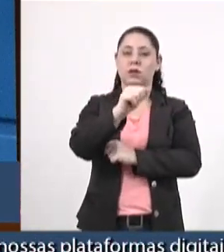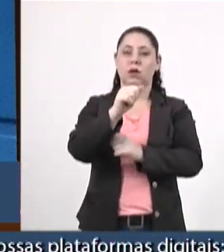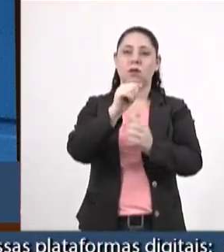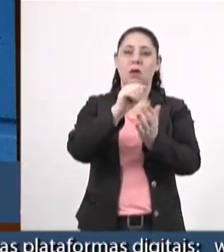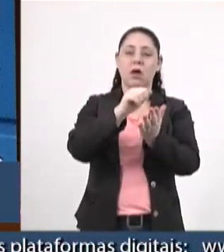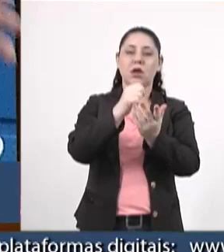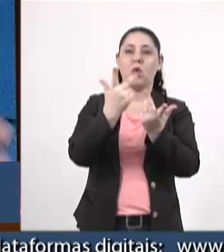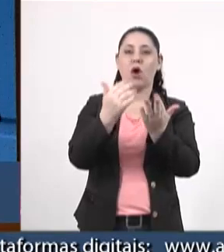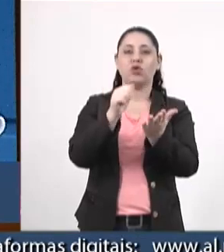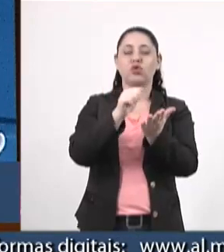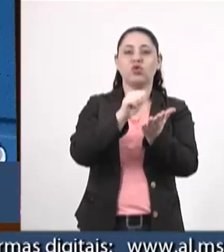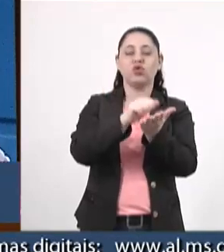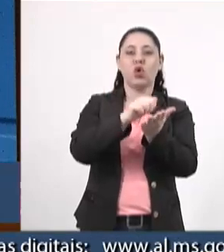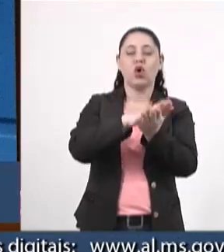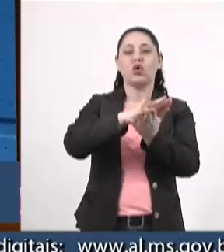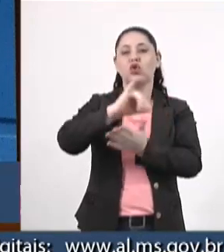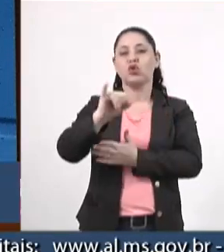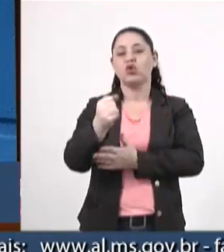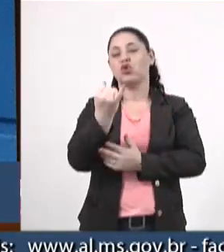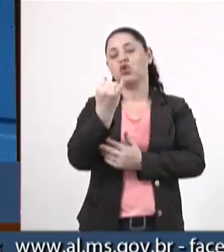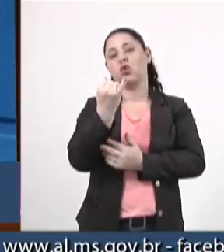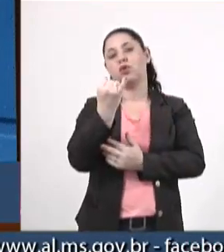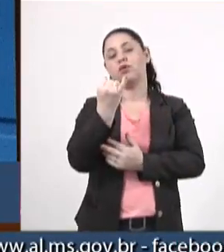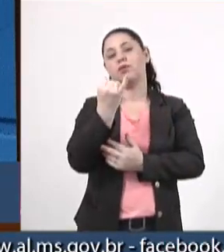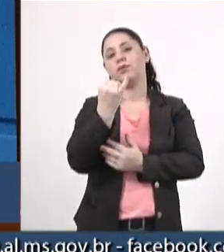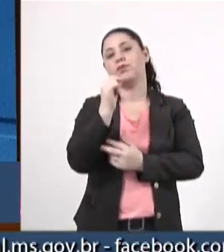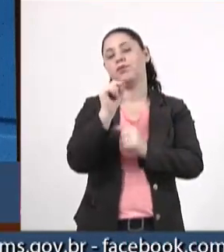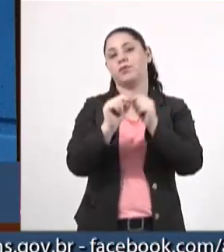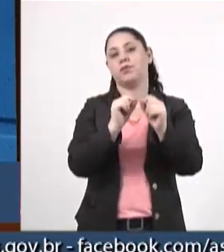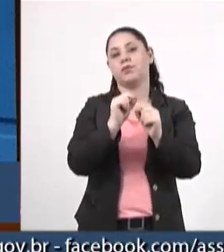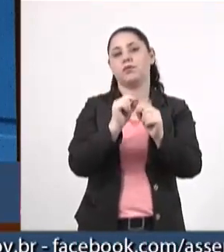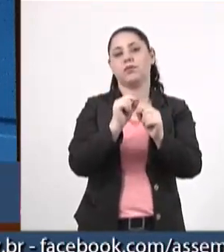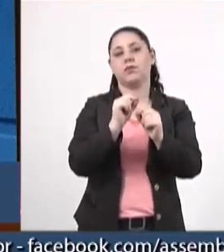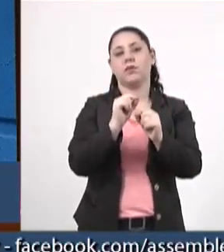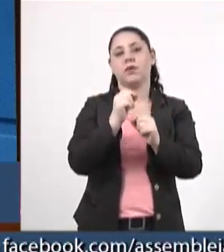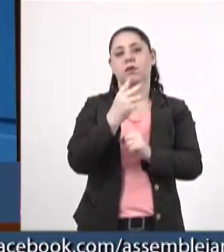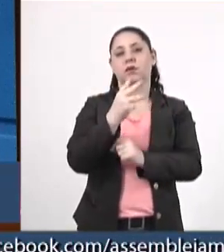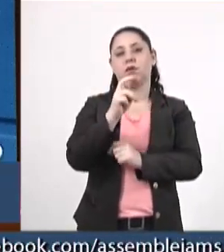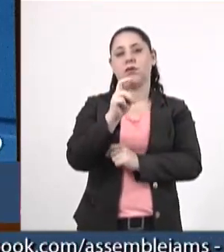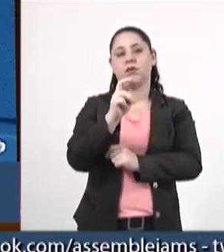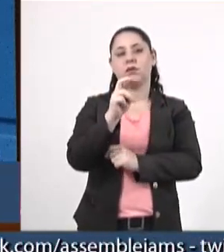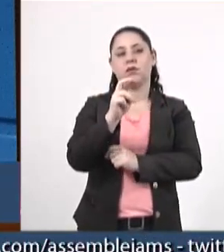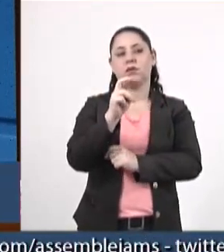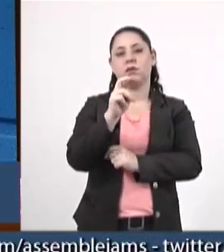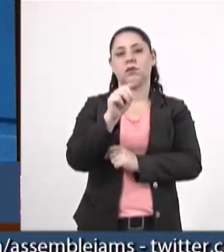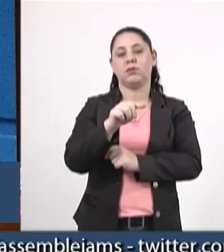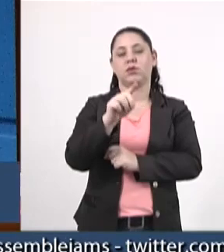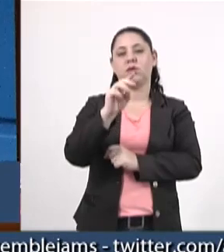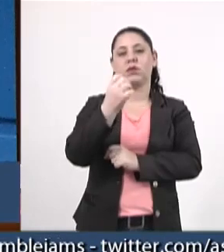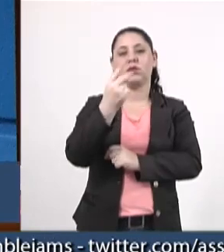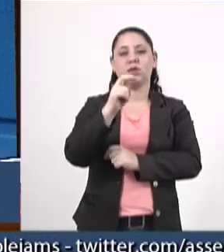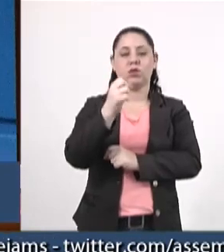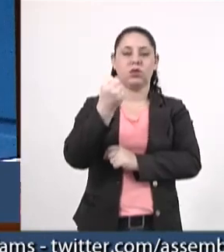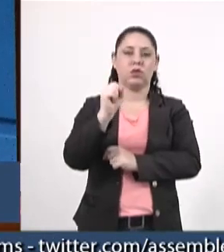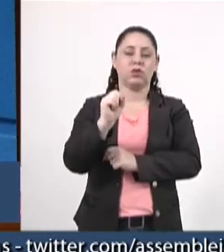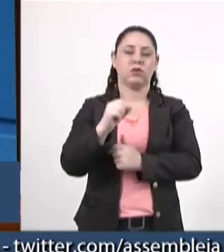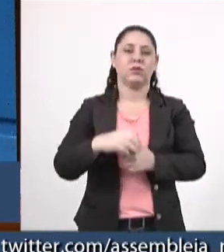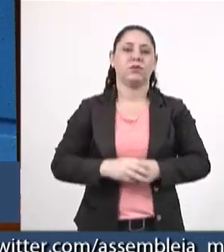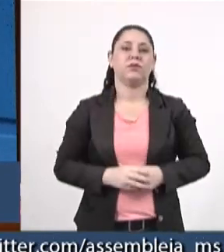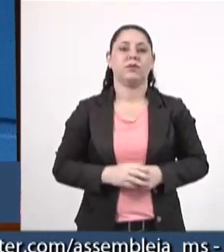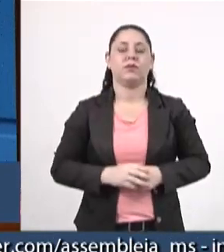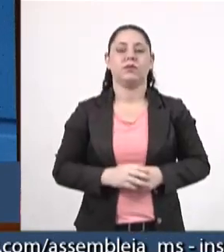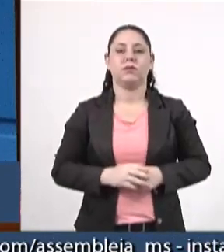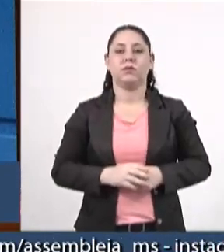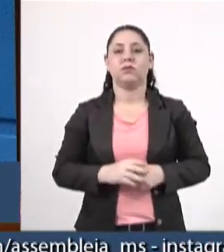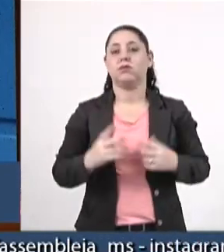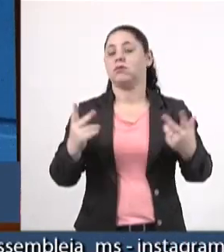como se fosse a regra de juros compostos, essa inflação vai para 35,58%.